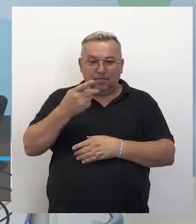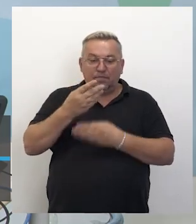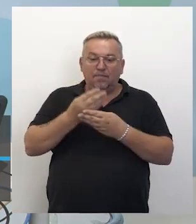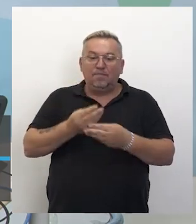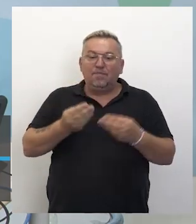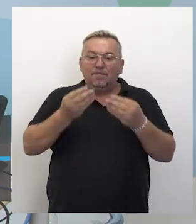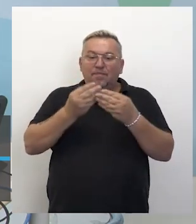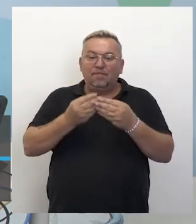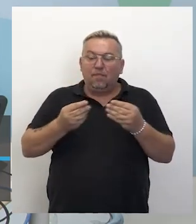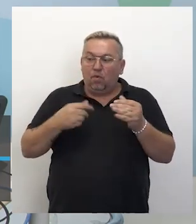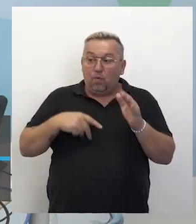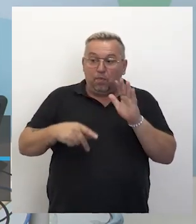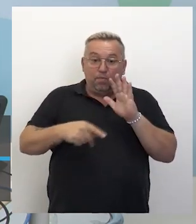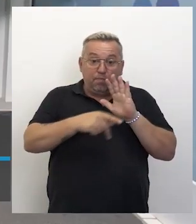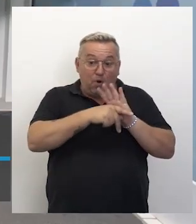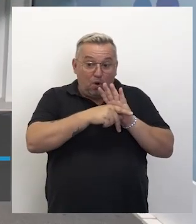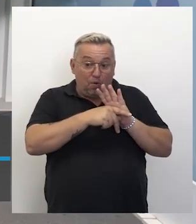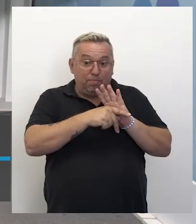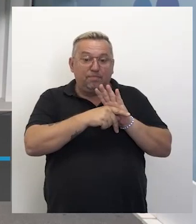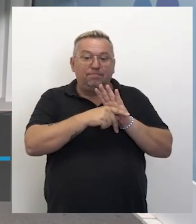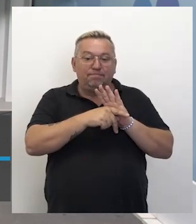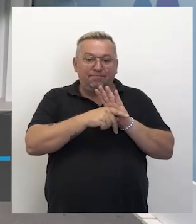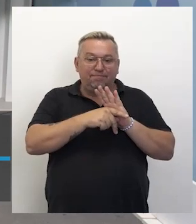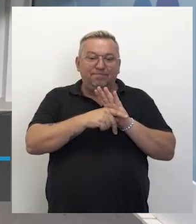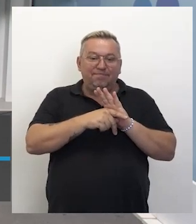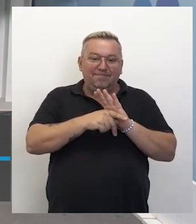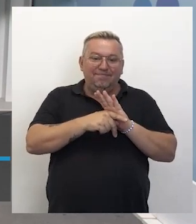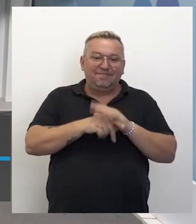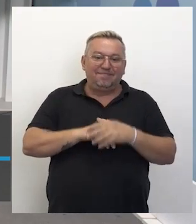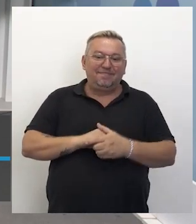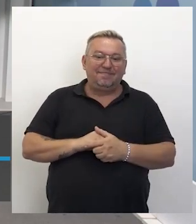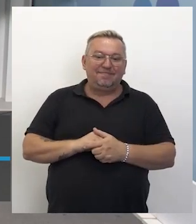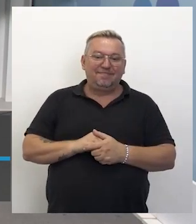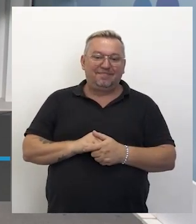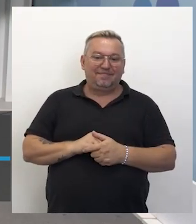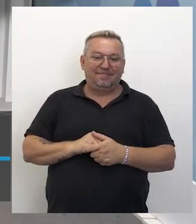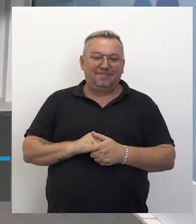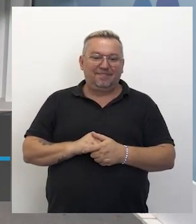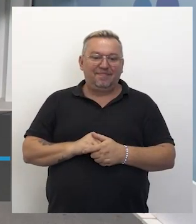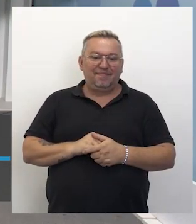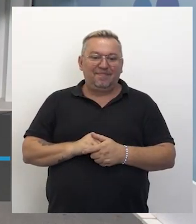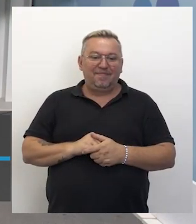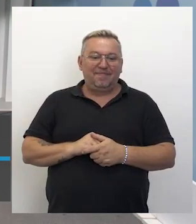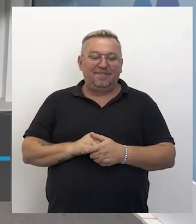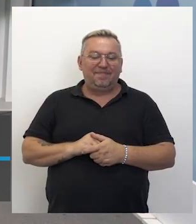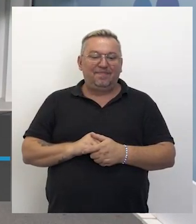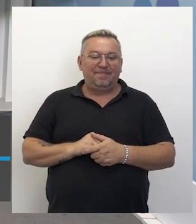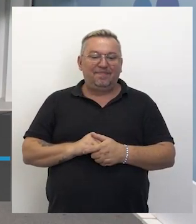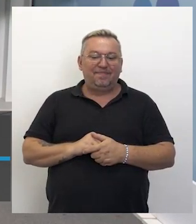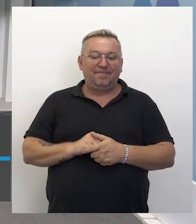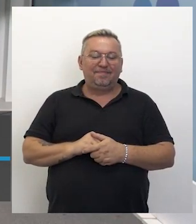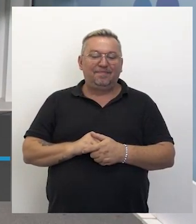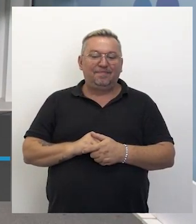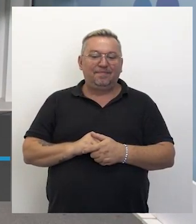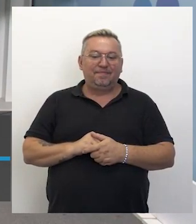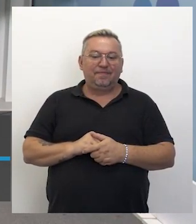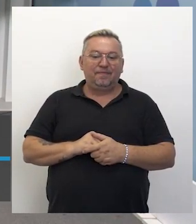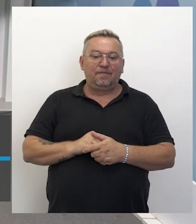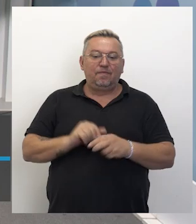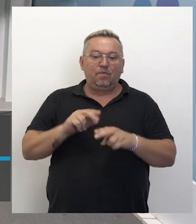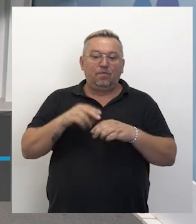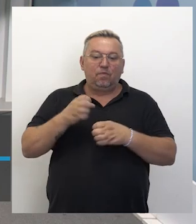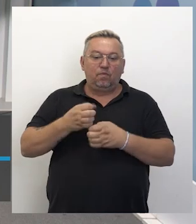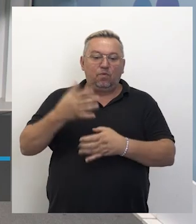de pertencimento aos espaços. Gente. Como que isso é importante, né? Sensacional. Por isso que tem o